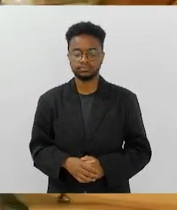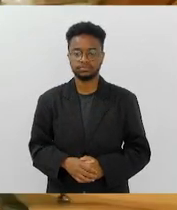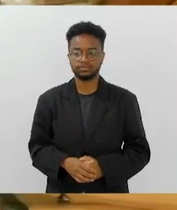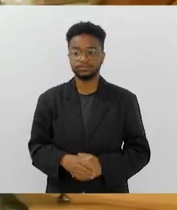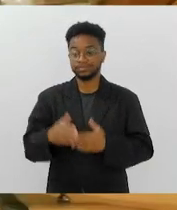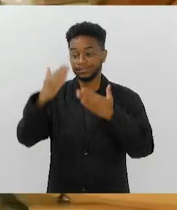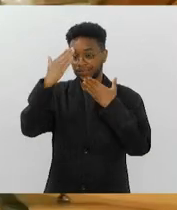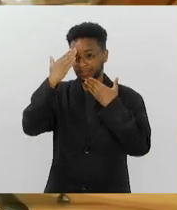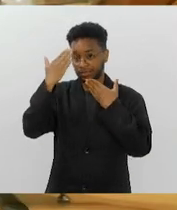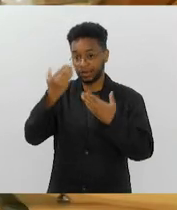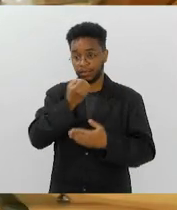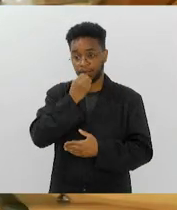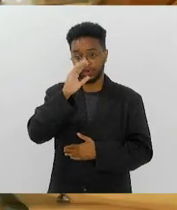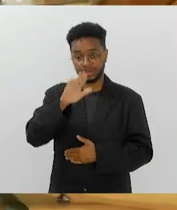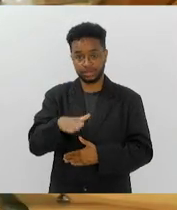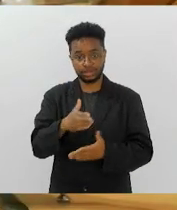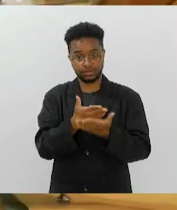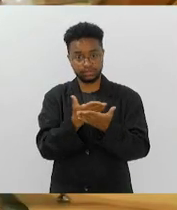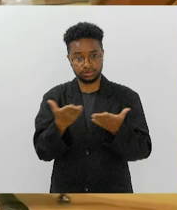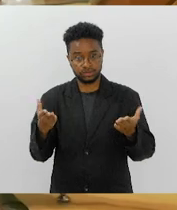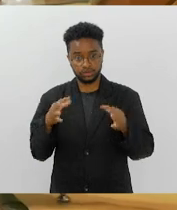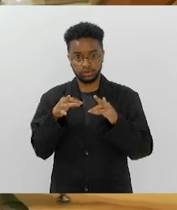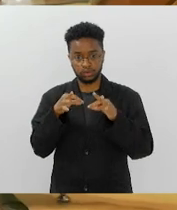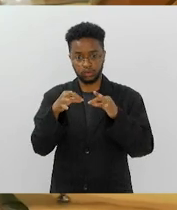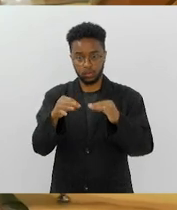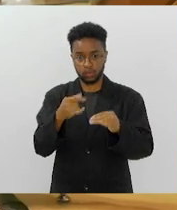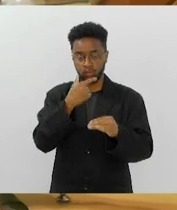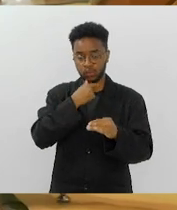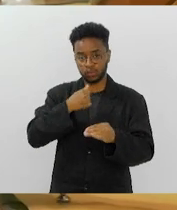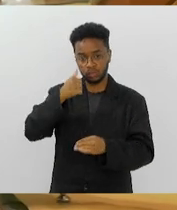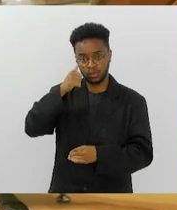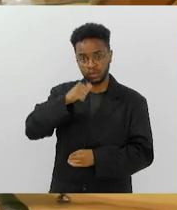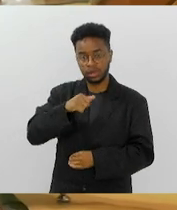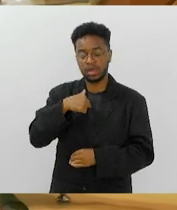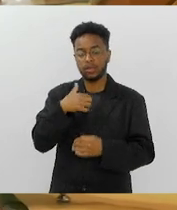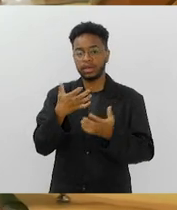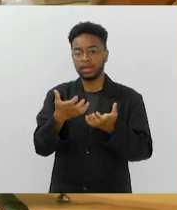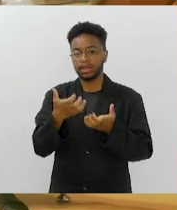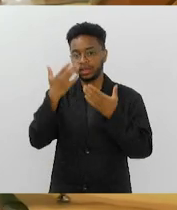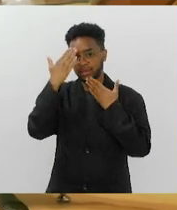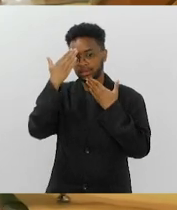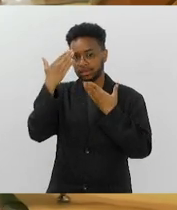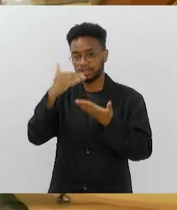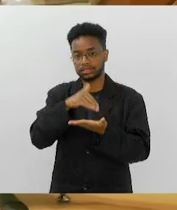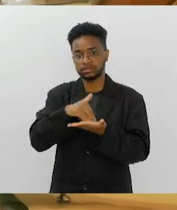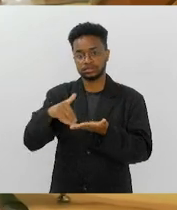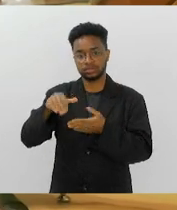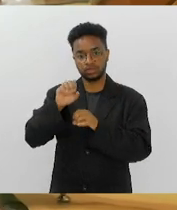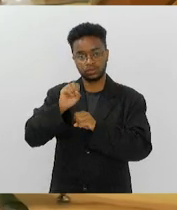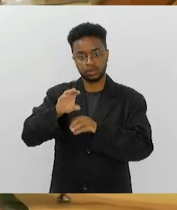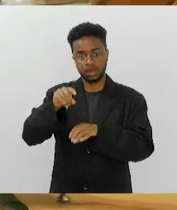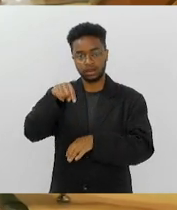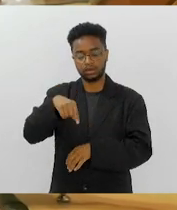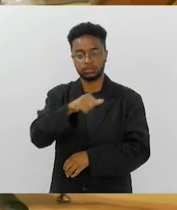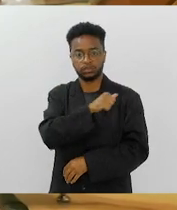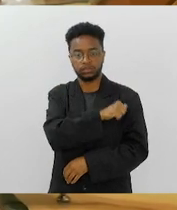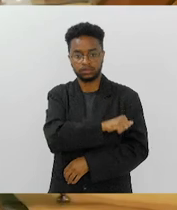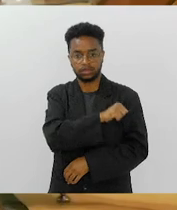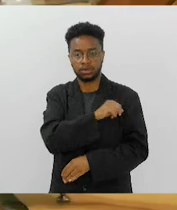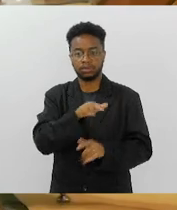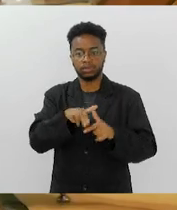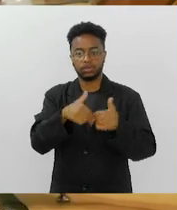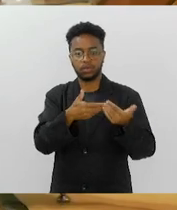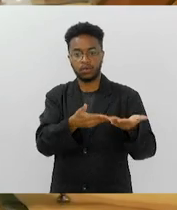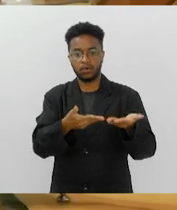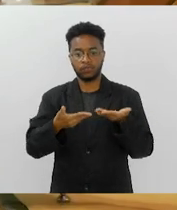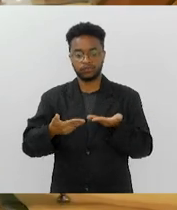Obrigada. Boa tarde a todos e a todas. Queria agradecer à Secretaria de Educação do Rio pelo convite, para que a gente possa